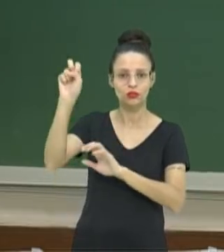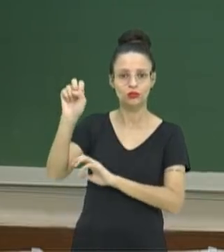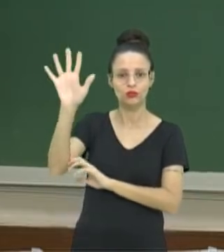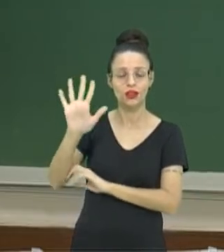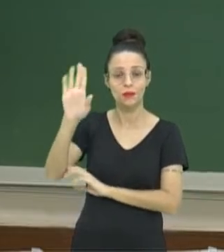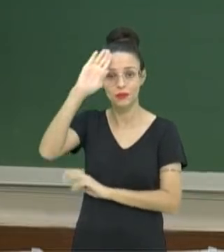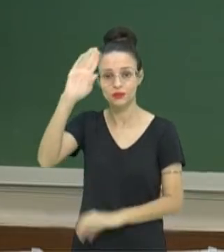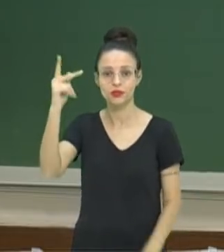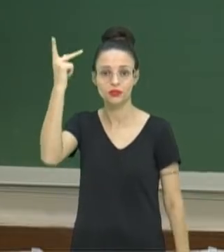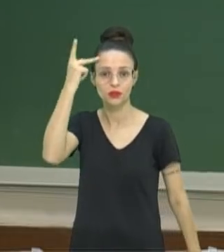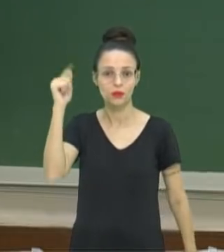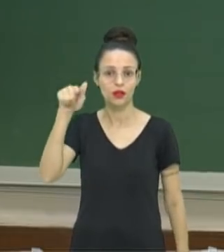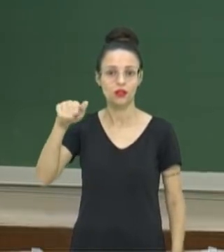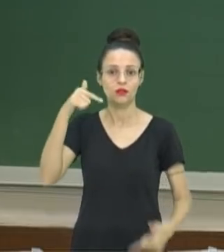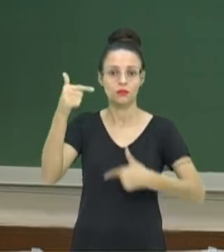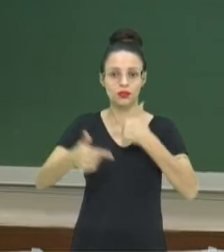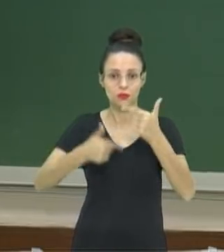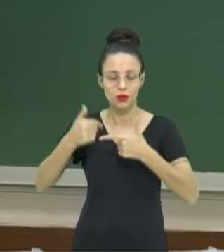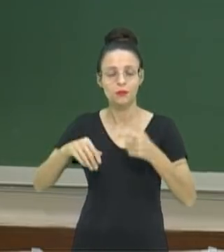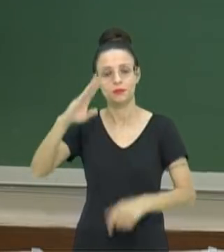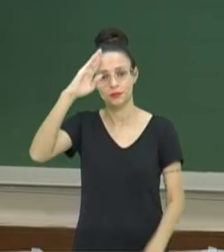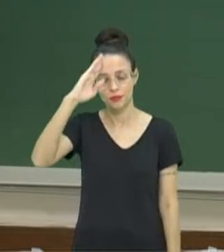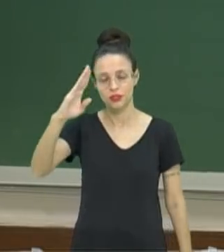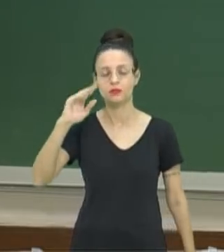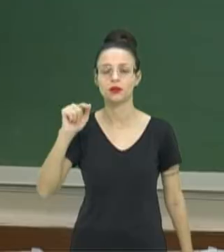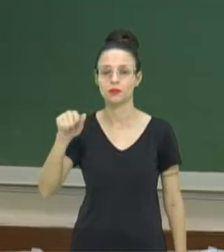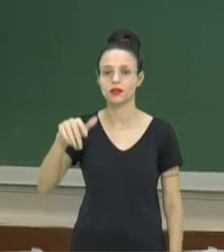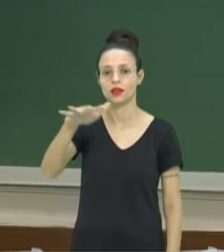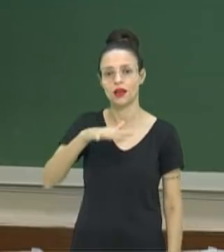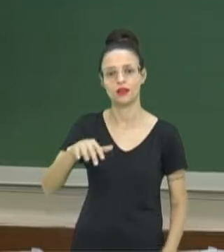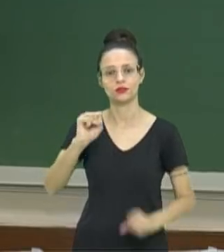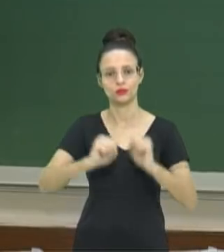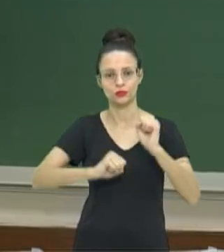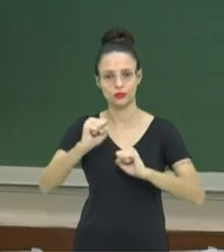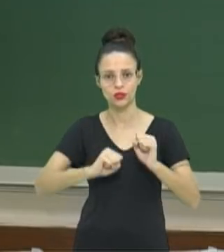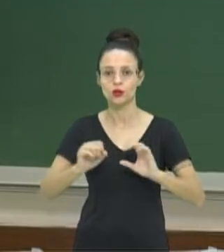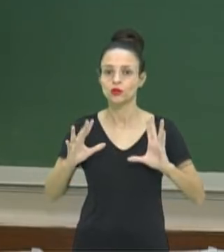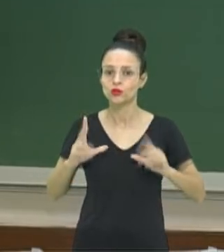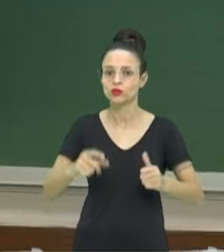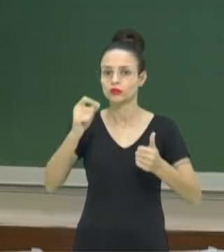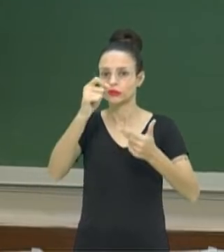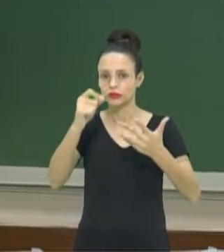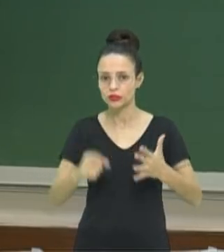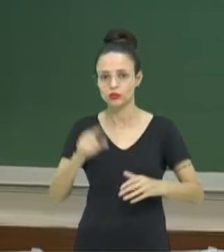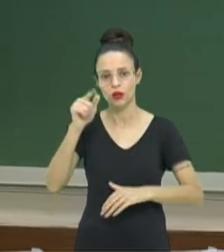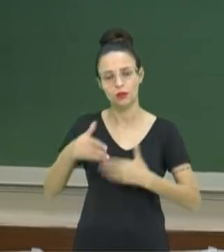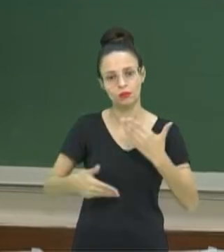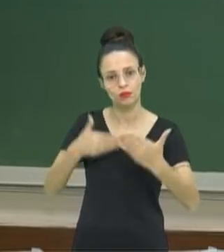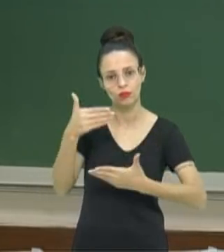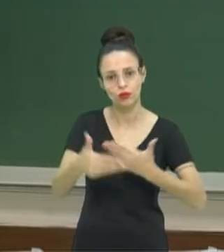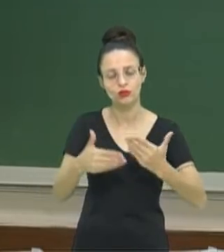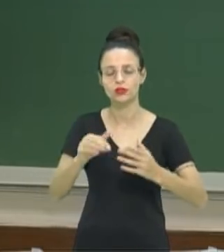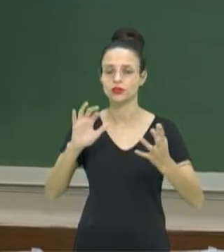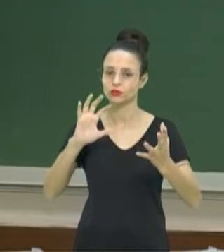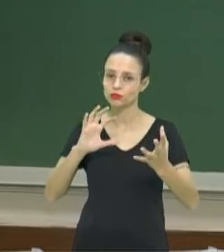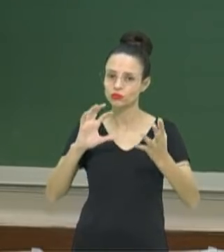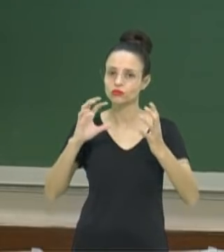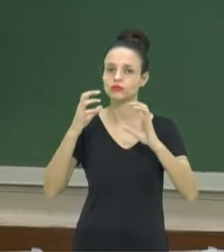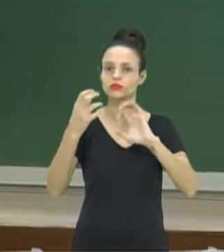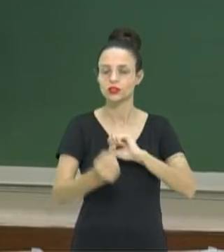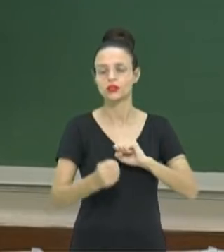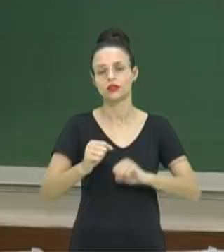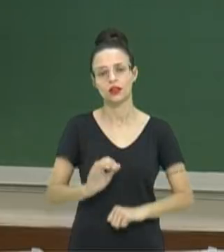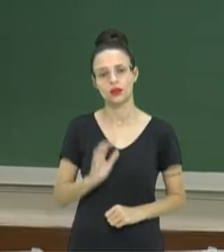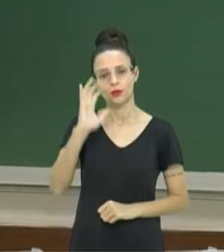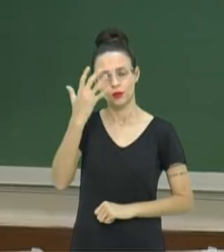Paulo, para trabalhar, e principalmente no setor industrial. Tudo isso é um processo, uma mudança que vai